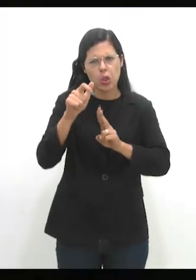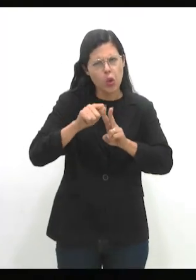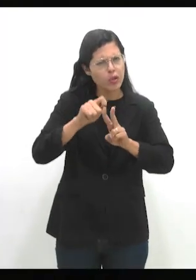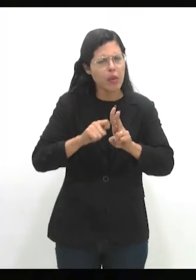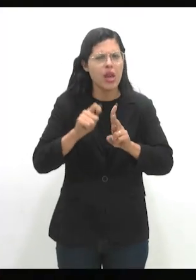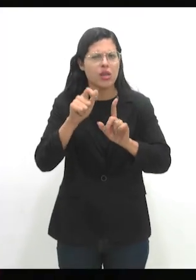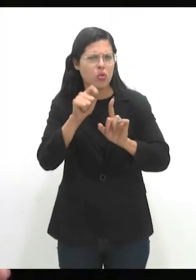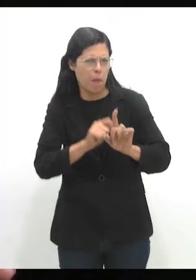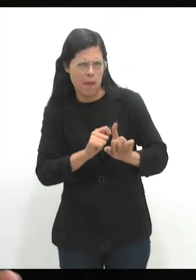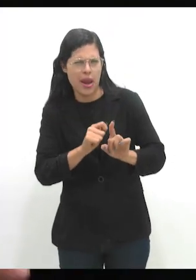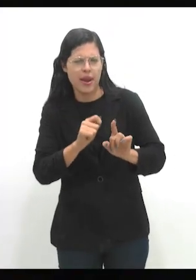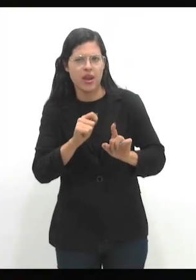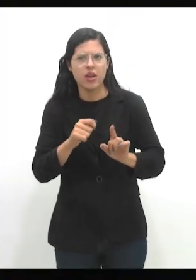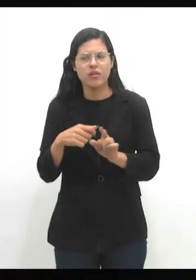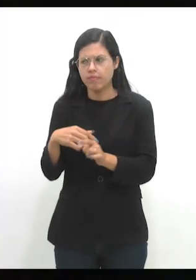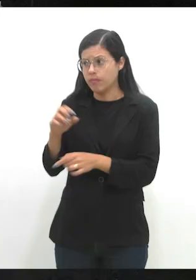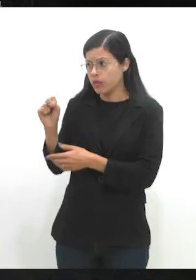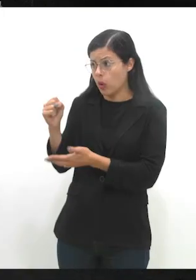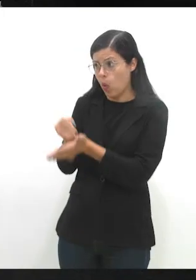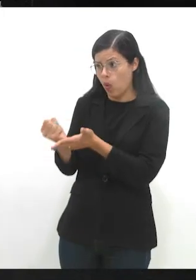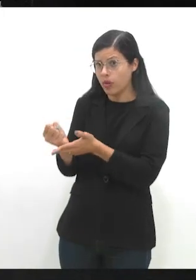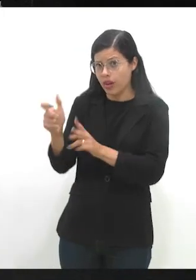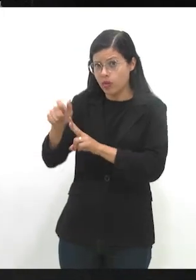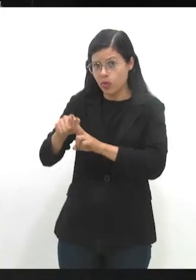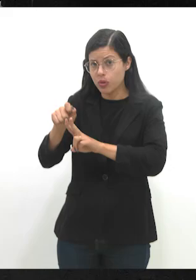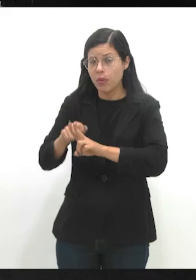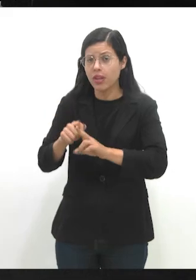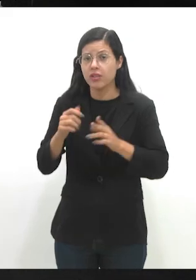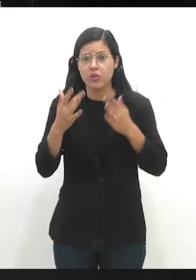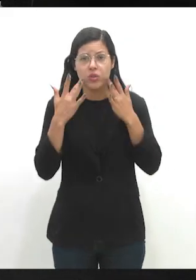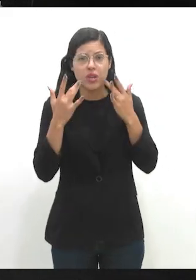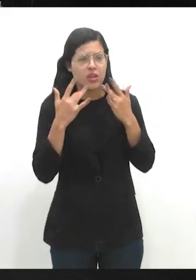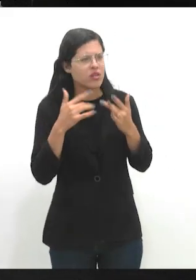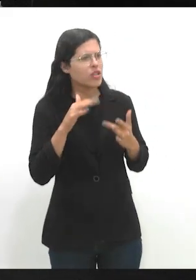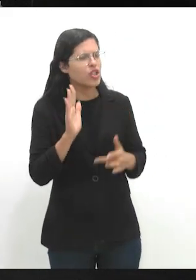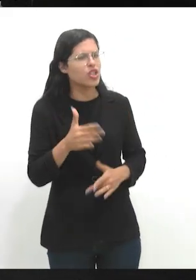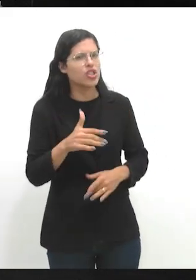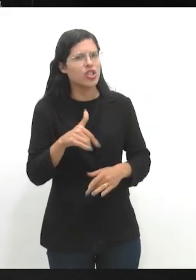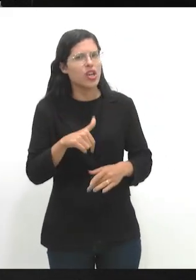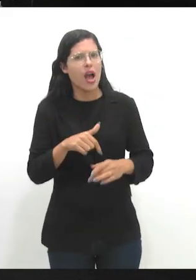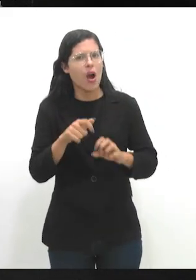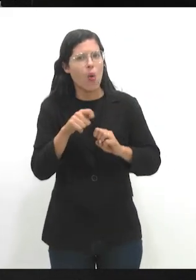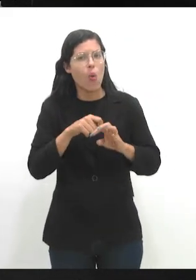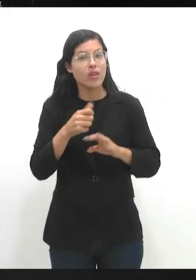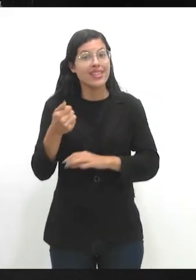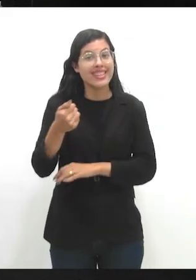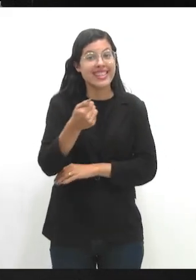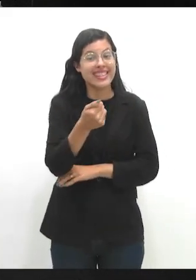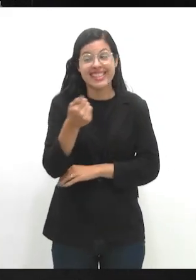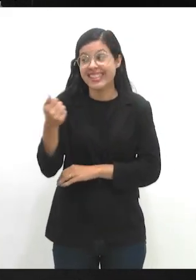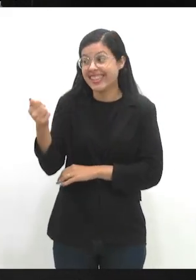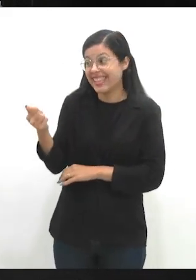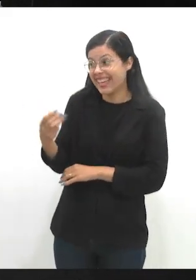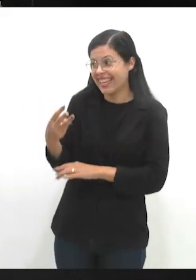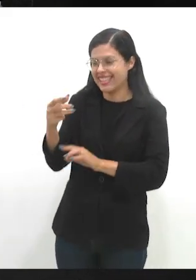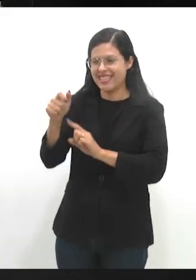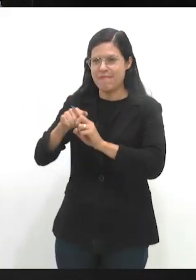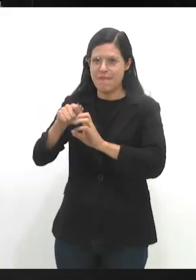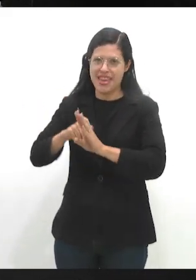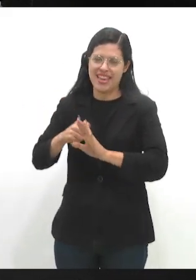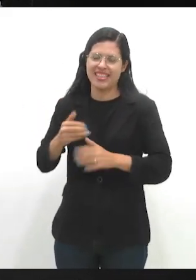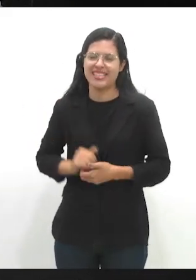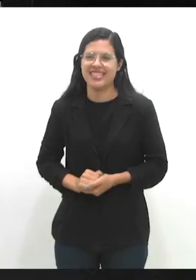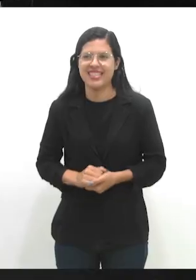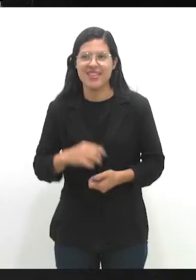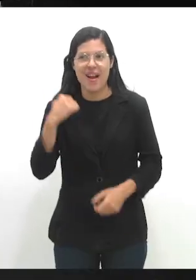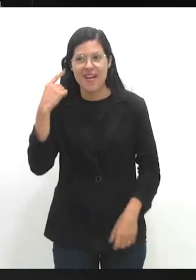mês, uma coisa mais ou menos assim, né? Um contrato de 2 meses. E você está quanto tempo em cartaz? 13 meses. Olha. É uma loucura.